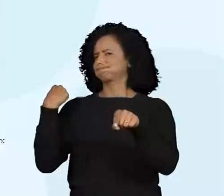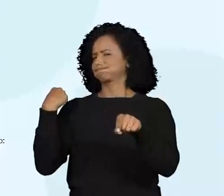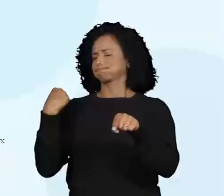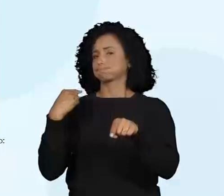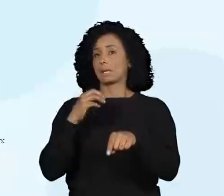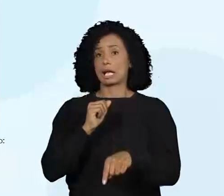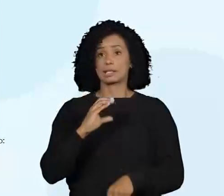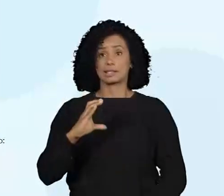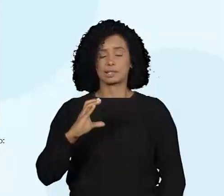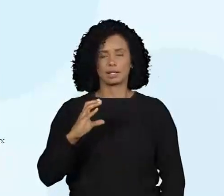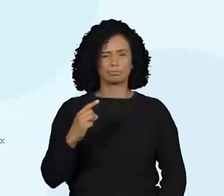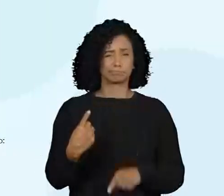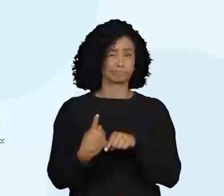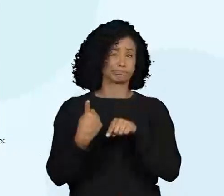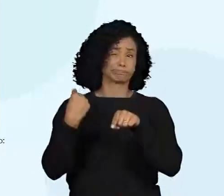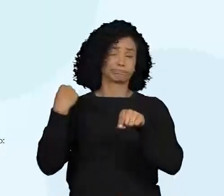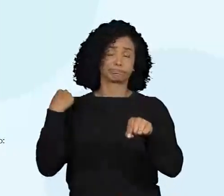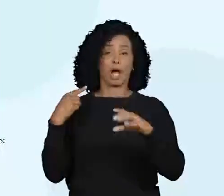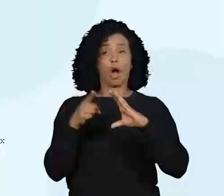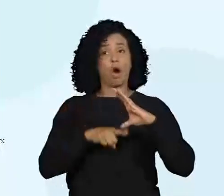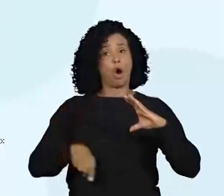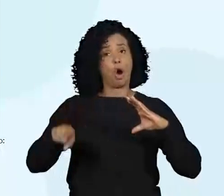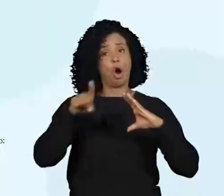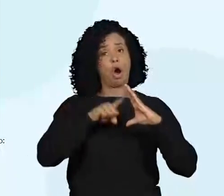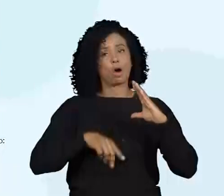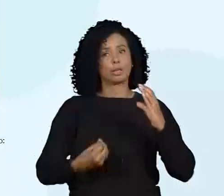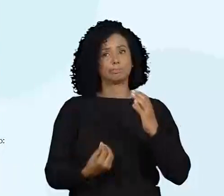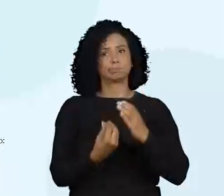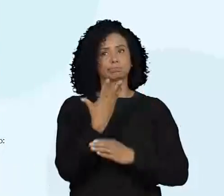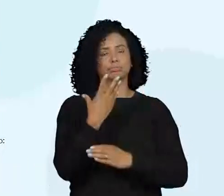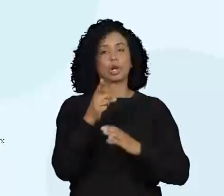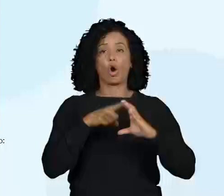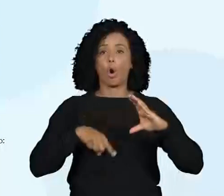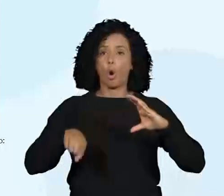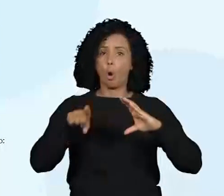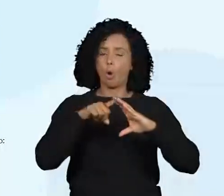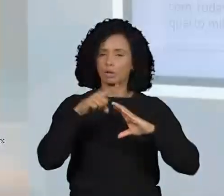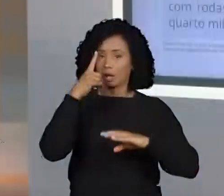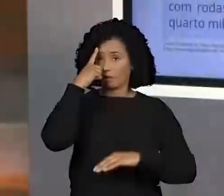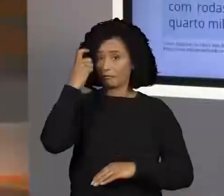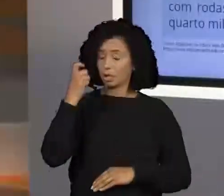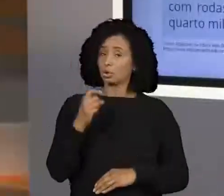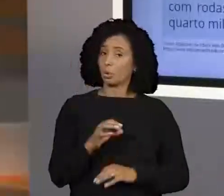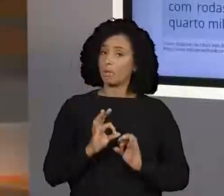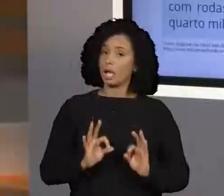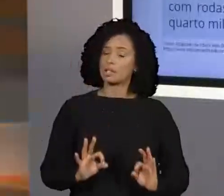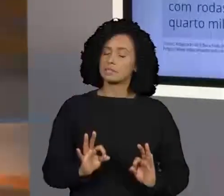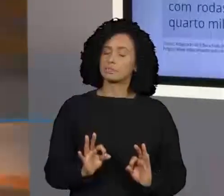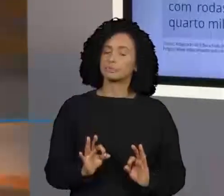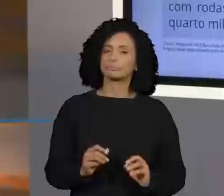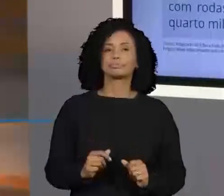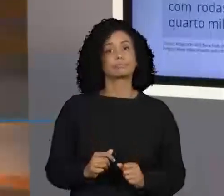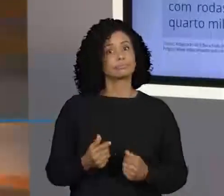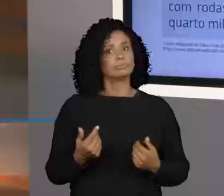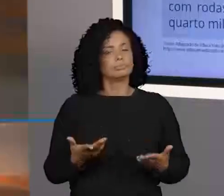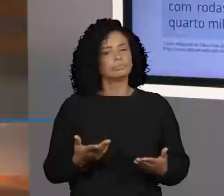realmente foi transformadora, foi revolucionária para fazer o transporte